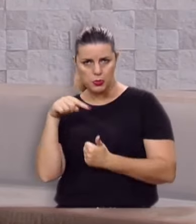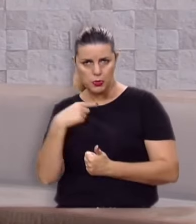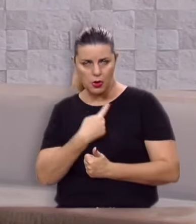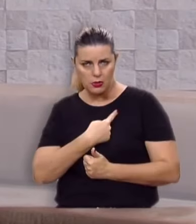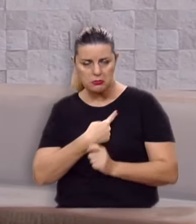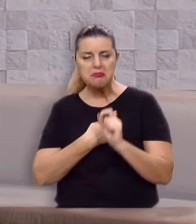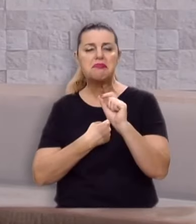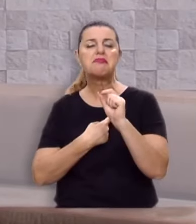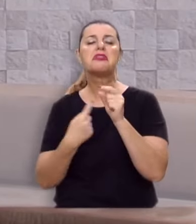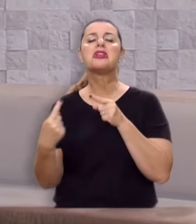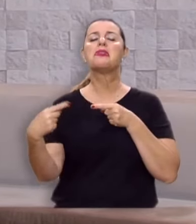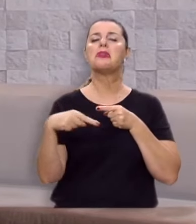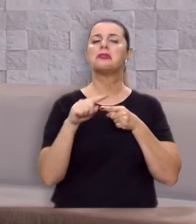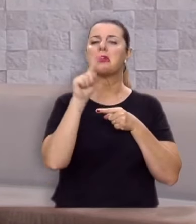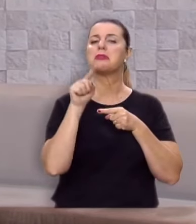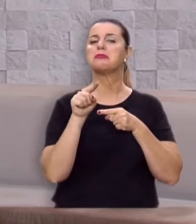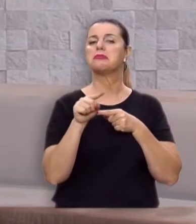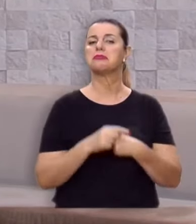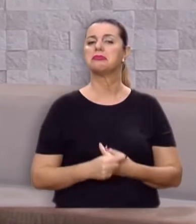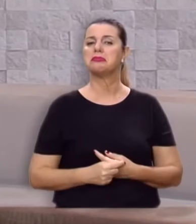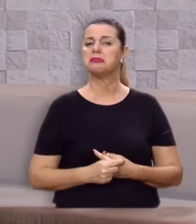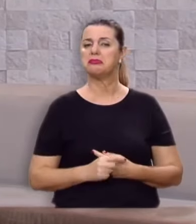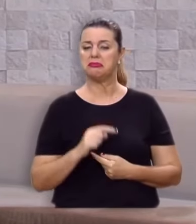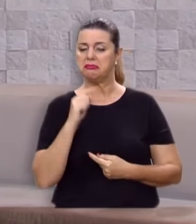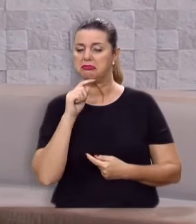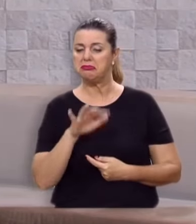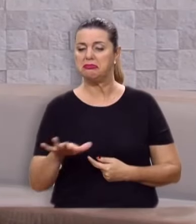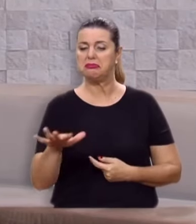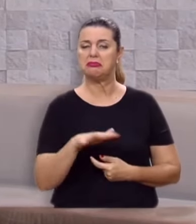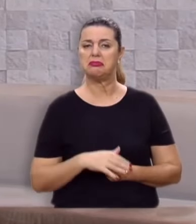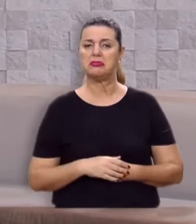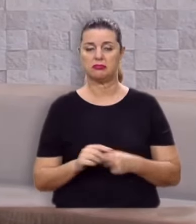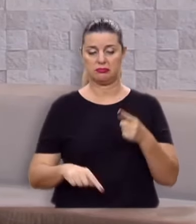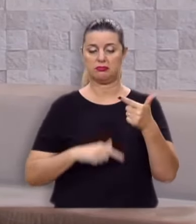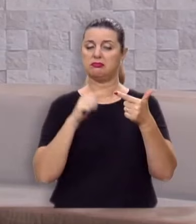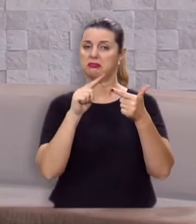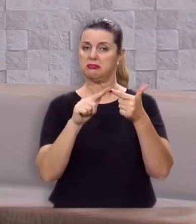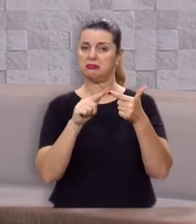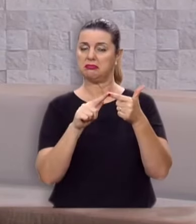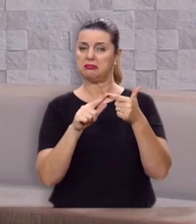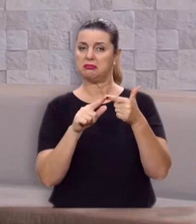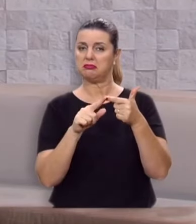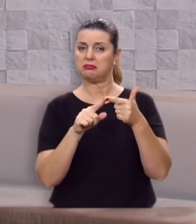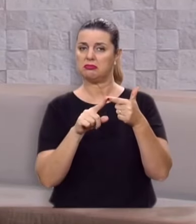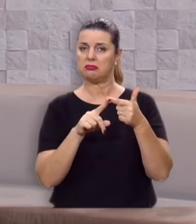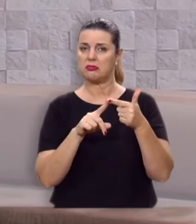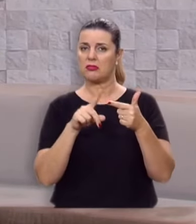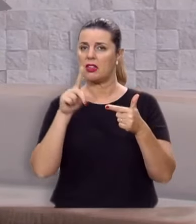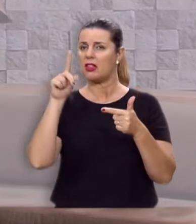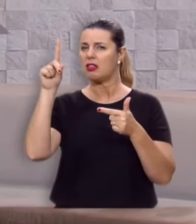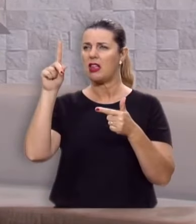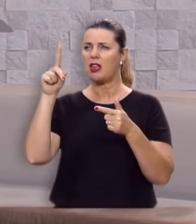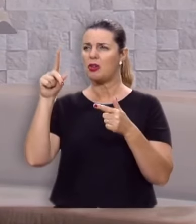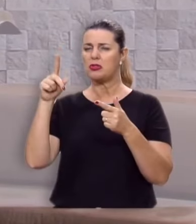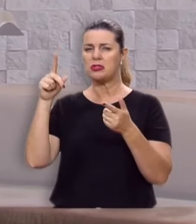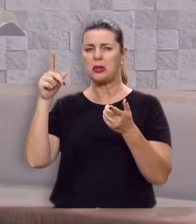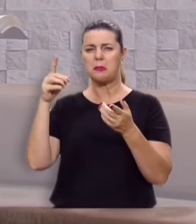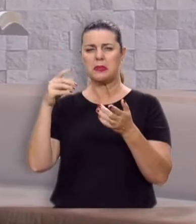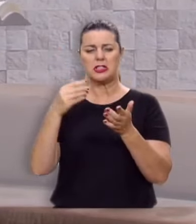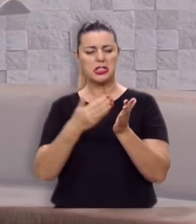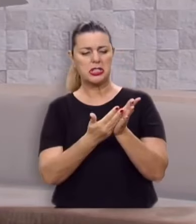nós, quem será contra nós? Segunda pergunta: aquele que não poupou o seu